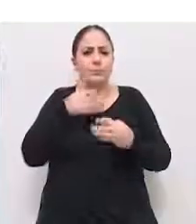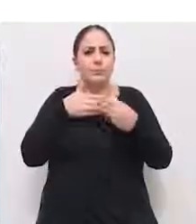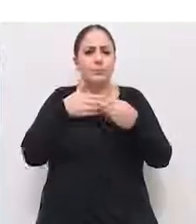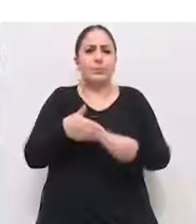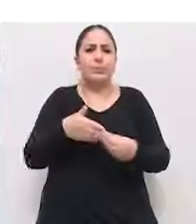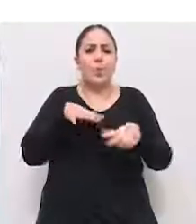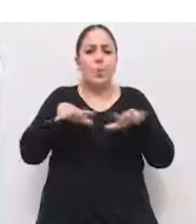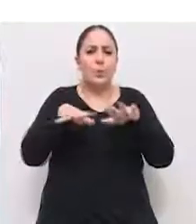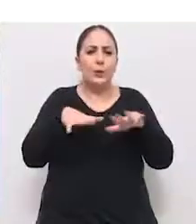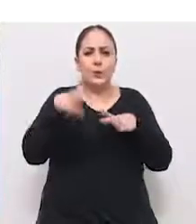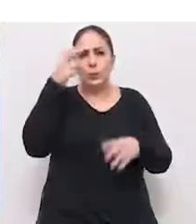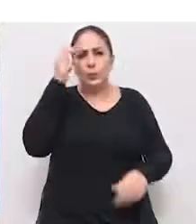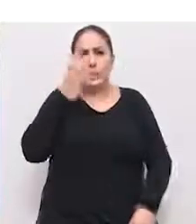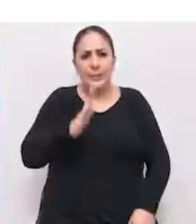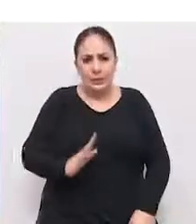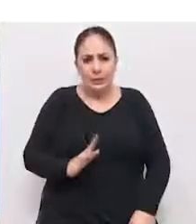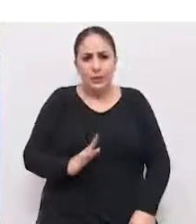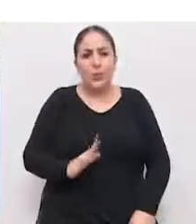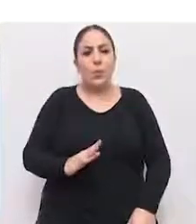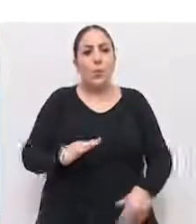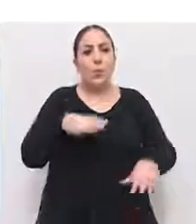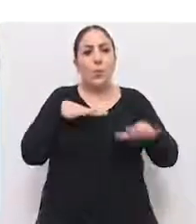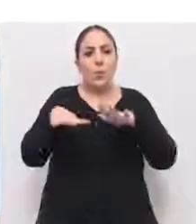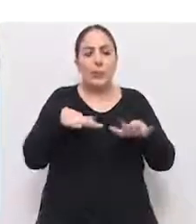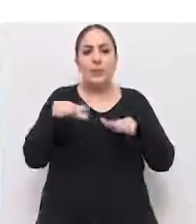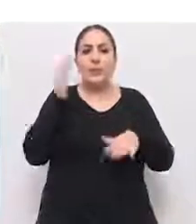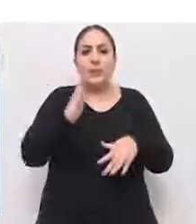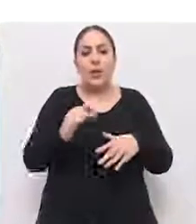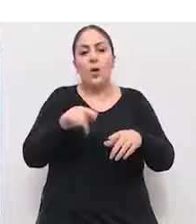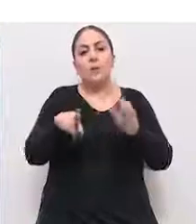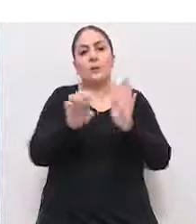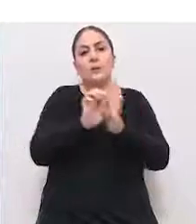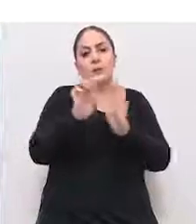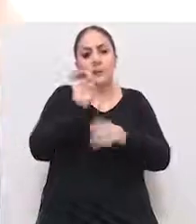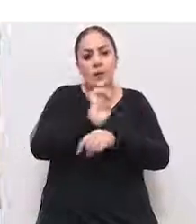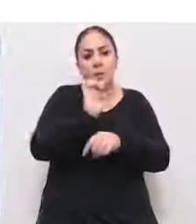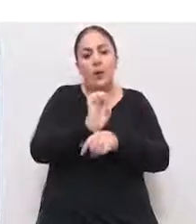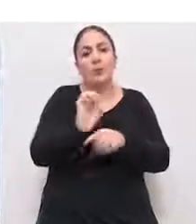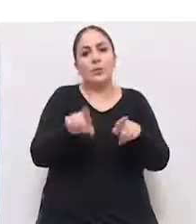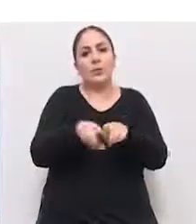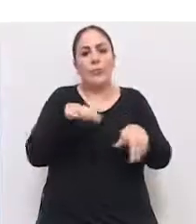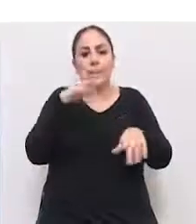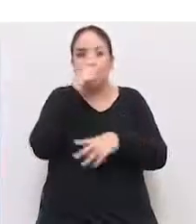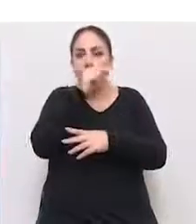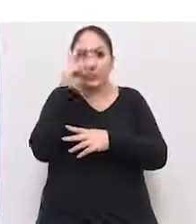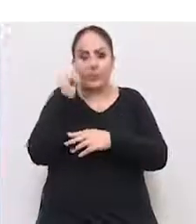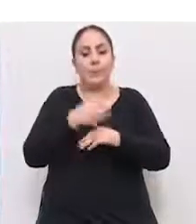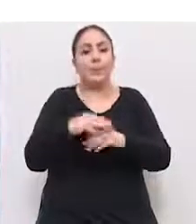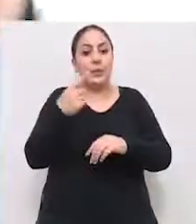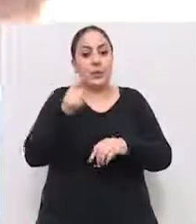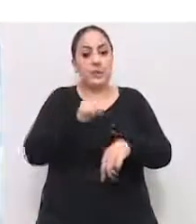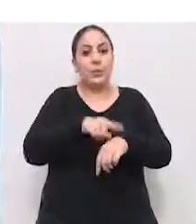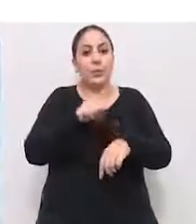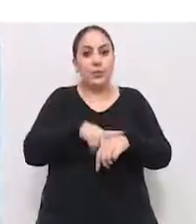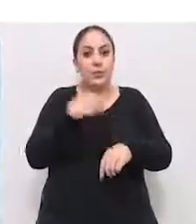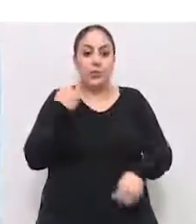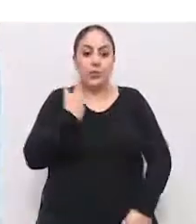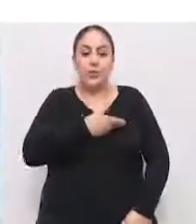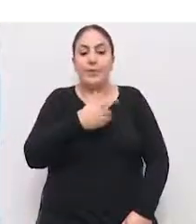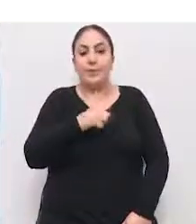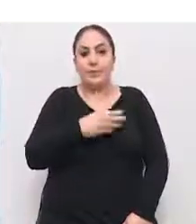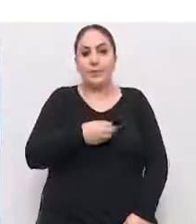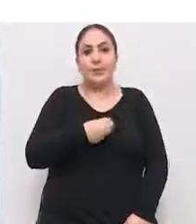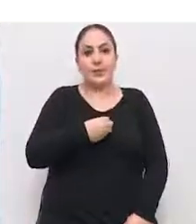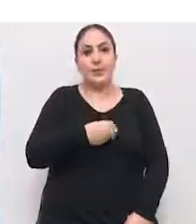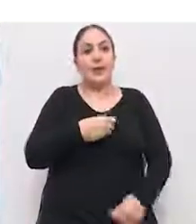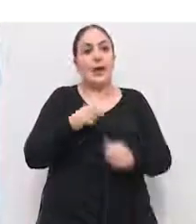acompanhado muito o movimento cultural brasileiro, movimento nacional, movimento estadual e o movimento municipal. Nesse momento de pandemia que